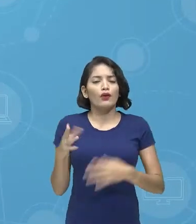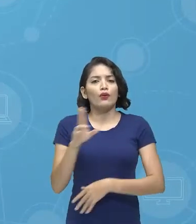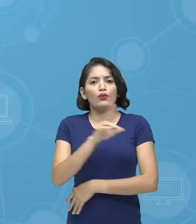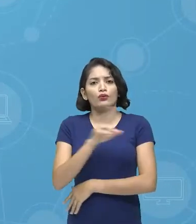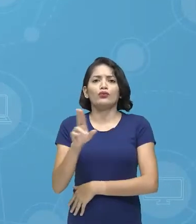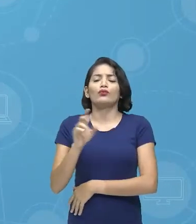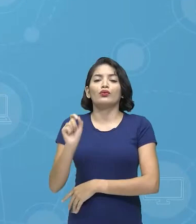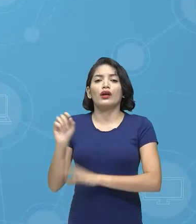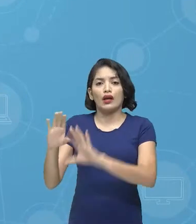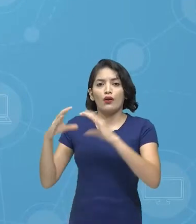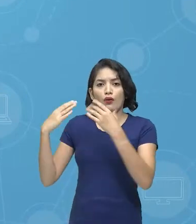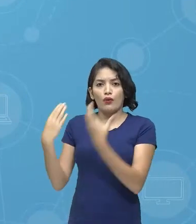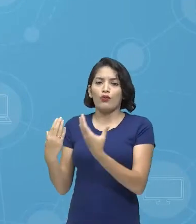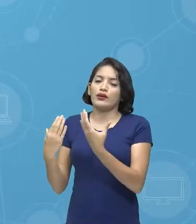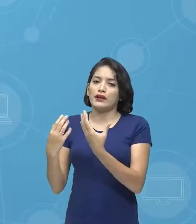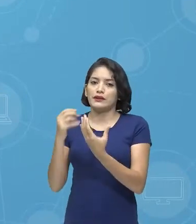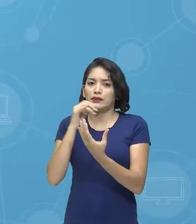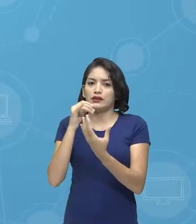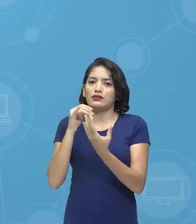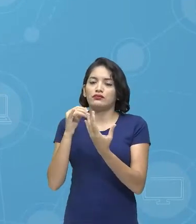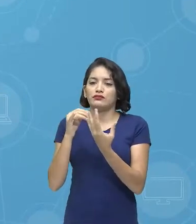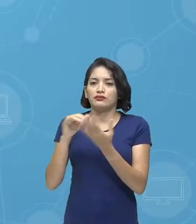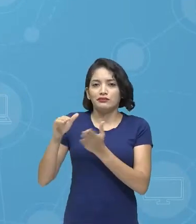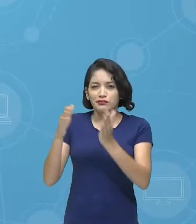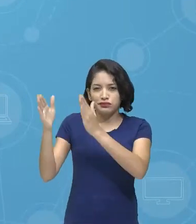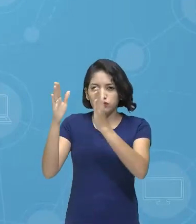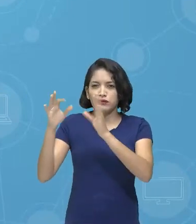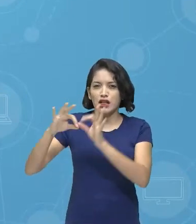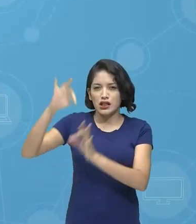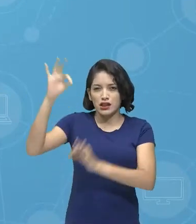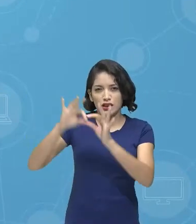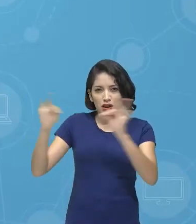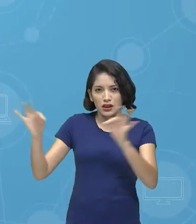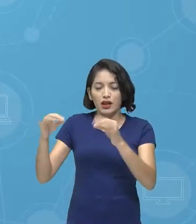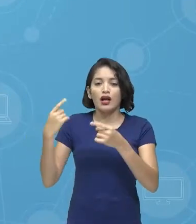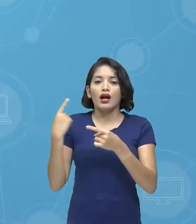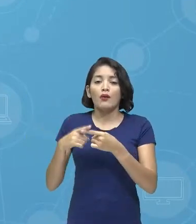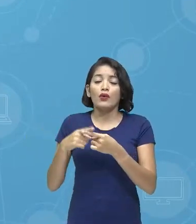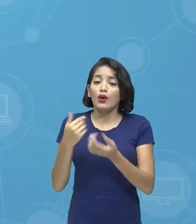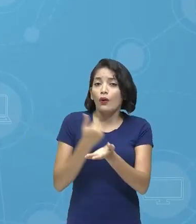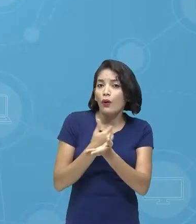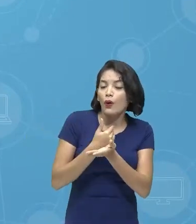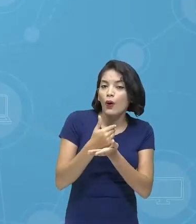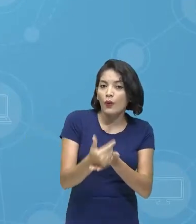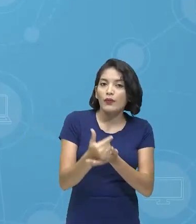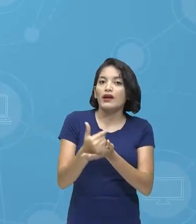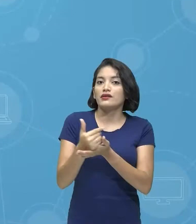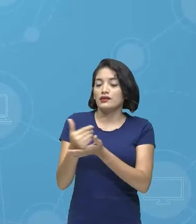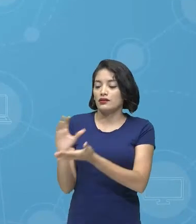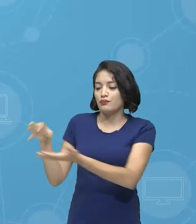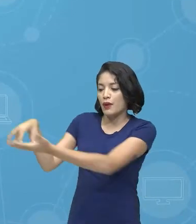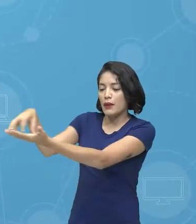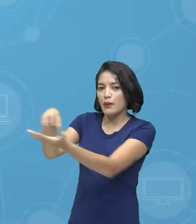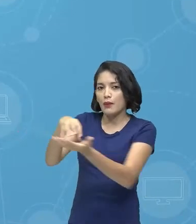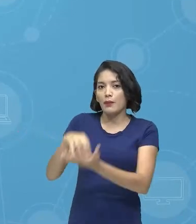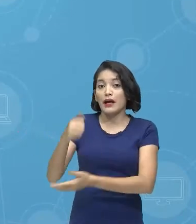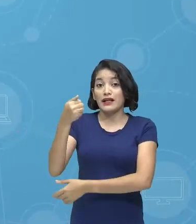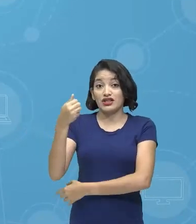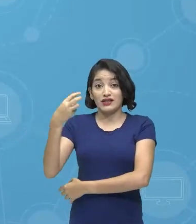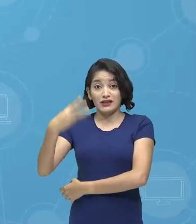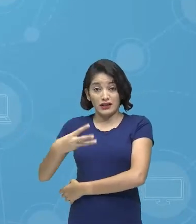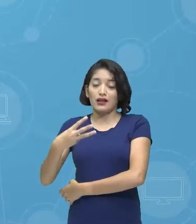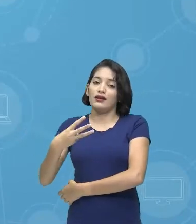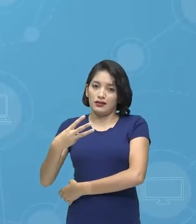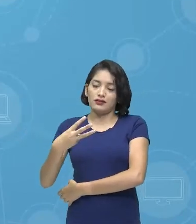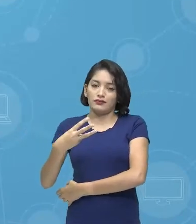de congresso da linha, né, congresso da trilha, porque nós estamos falando inicialmente dessas 13 colônias, que são ali de frente